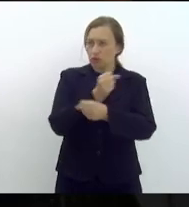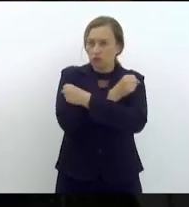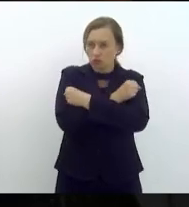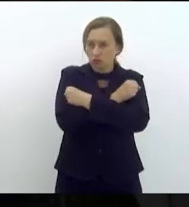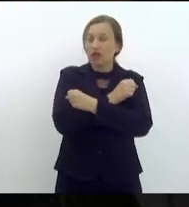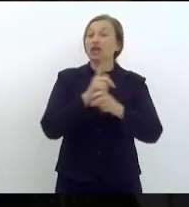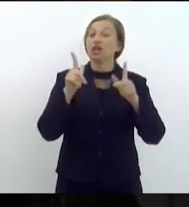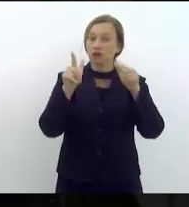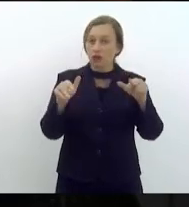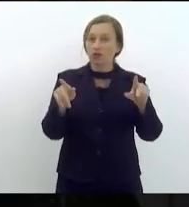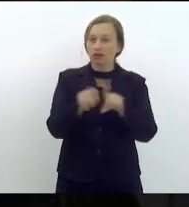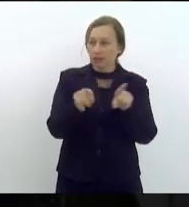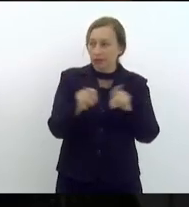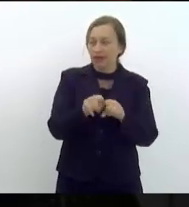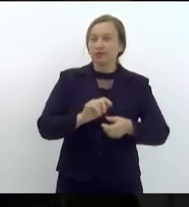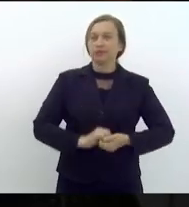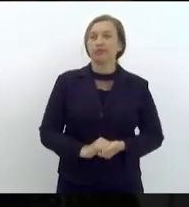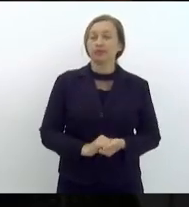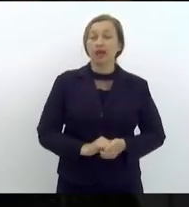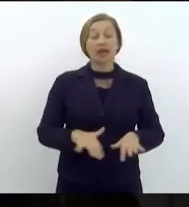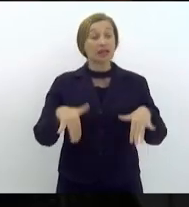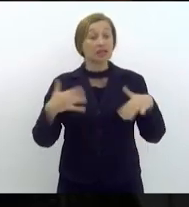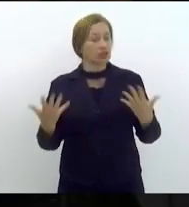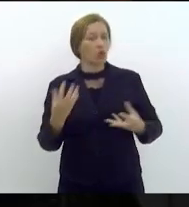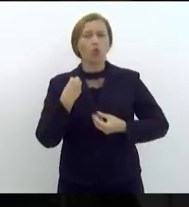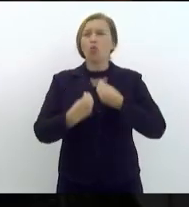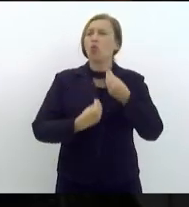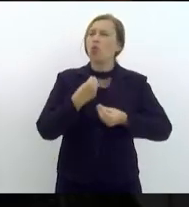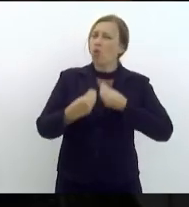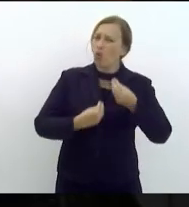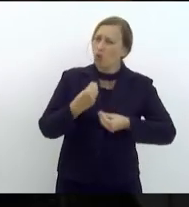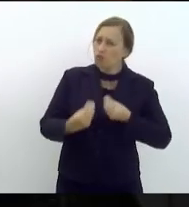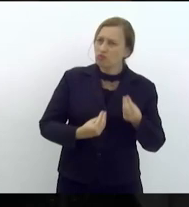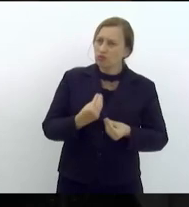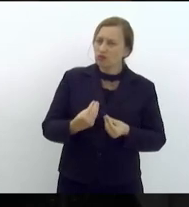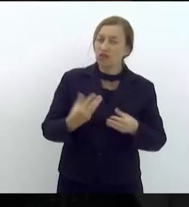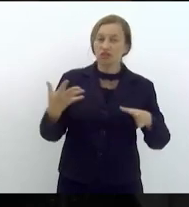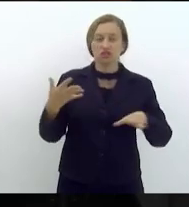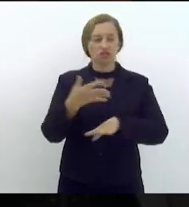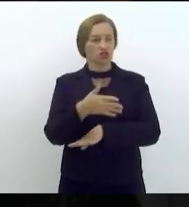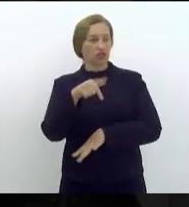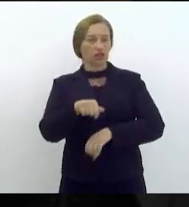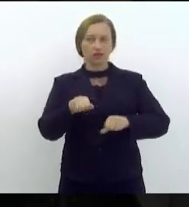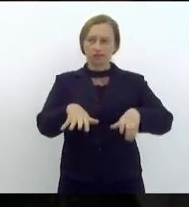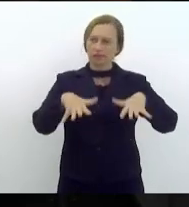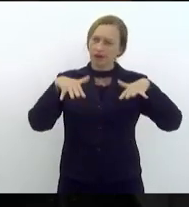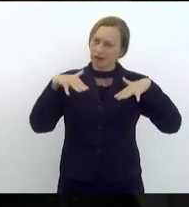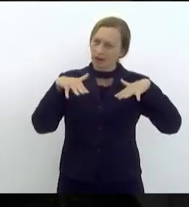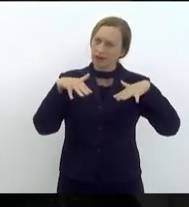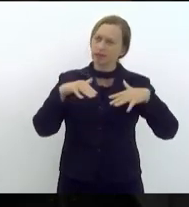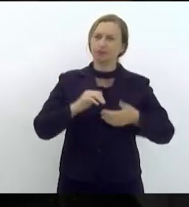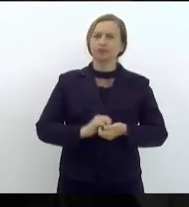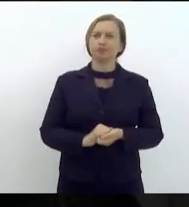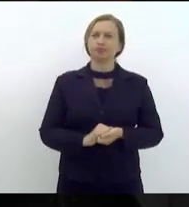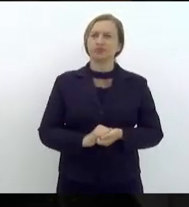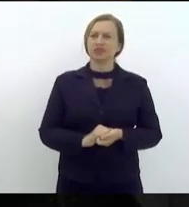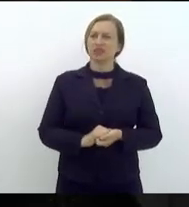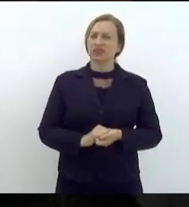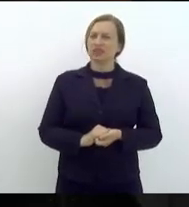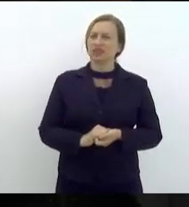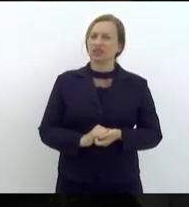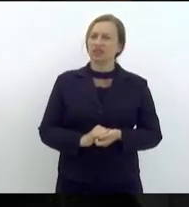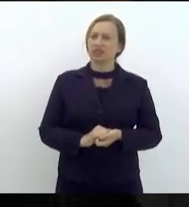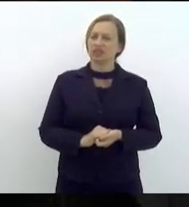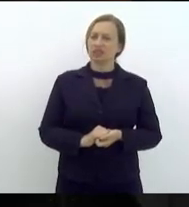procedimento então como pode chegar se aqui em plenário e negar